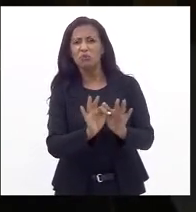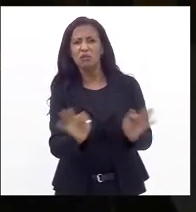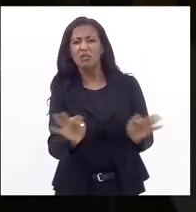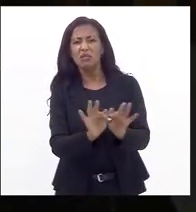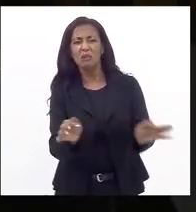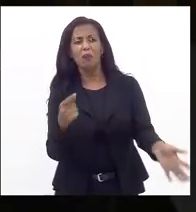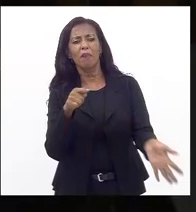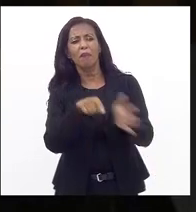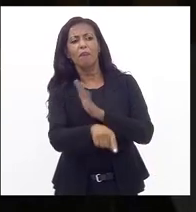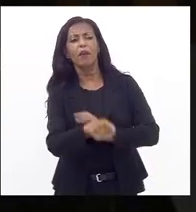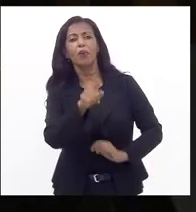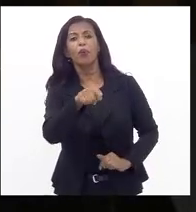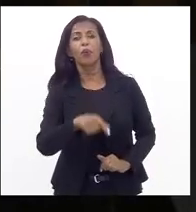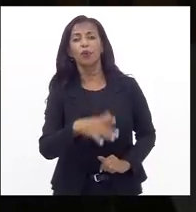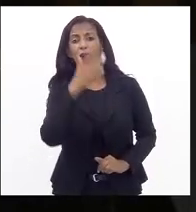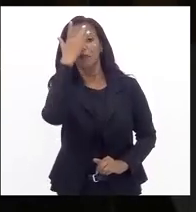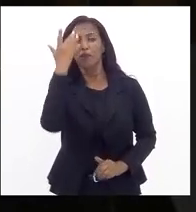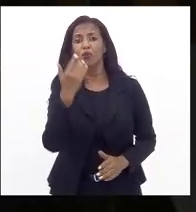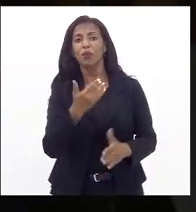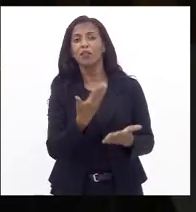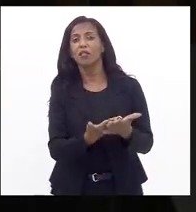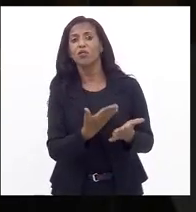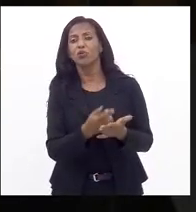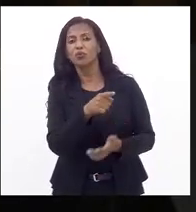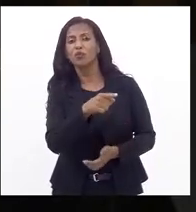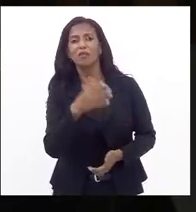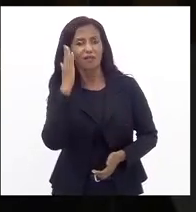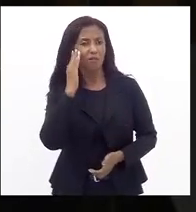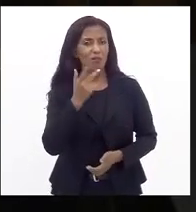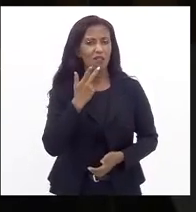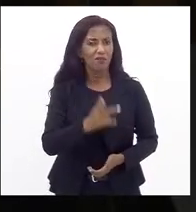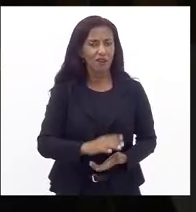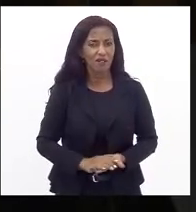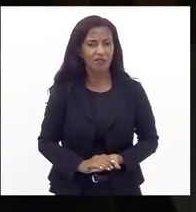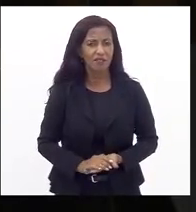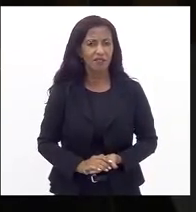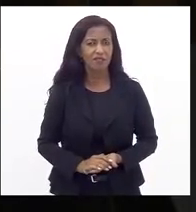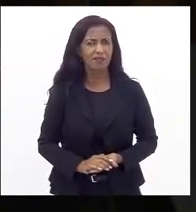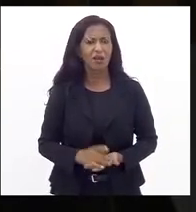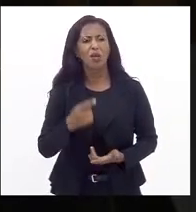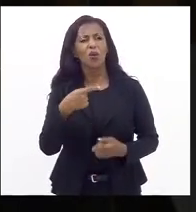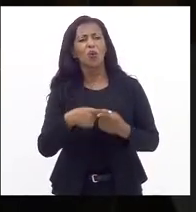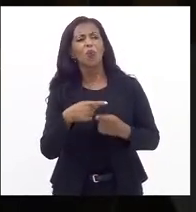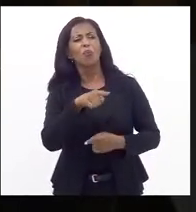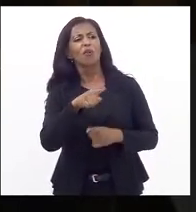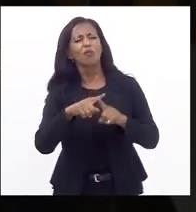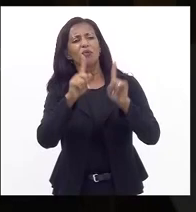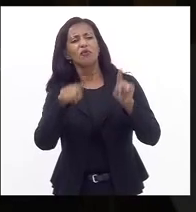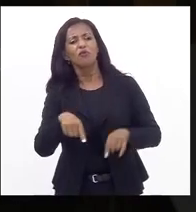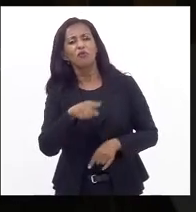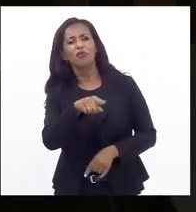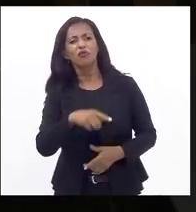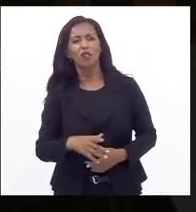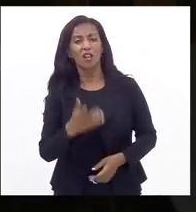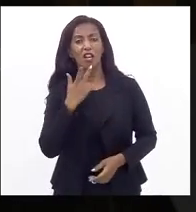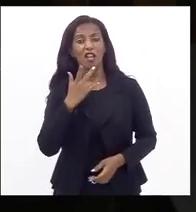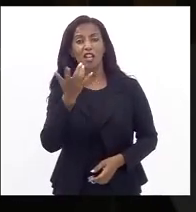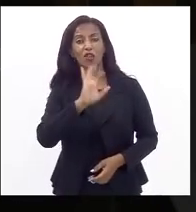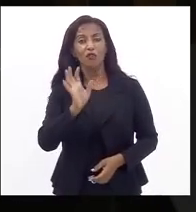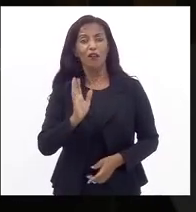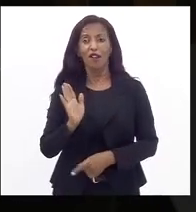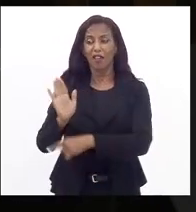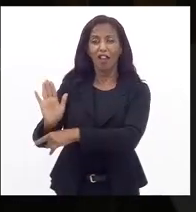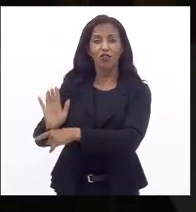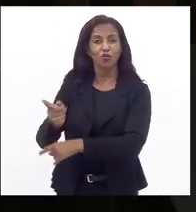estado do Rio de Janeiro tu pergunta aquele que está cursando sabe que ele disse deve tá Alexandre Freitas Porque você quer ser servidor público e não disse que ia